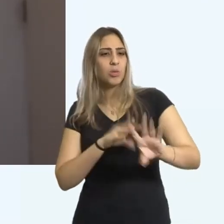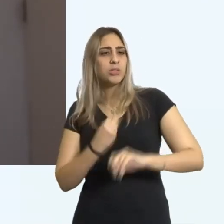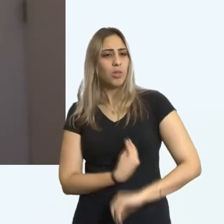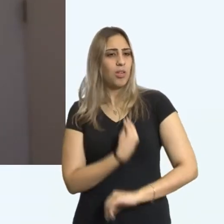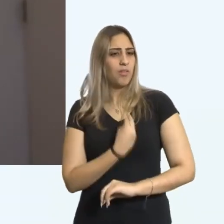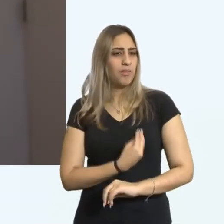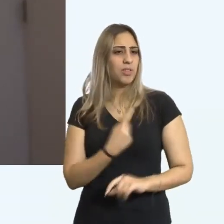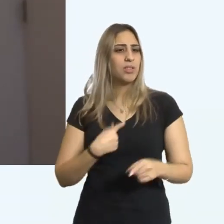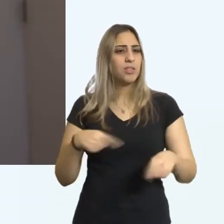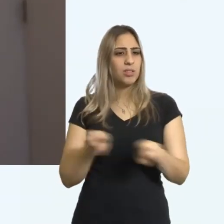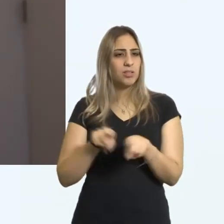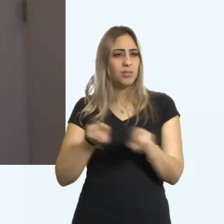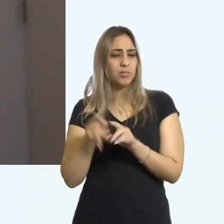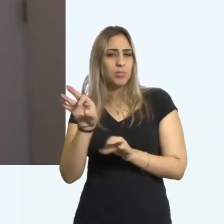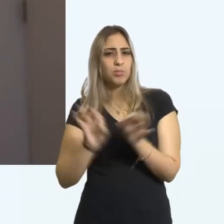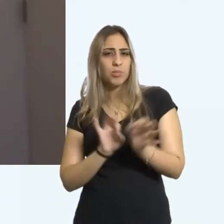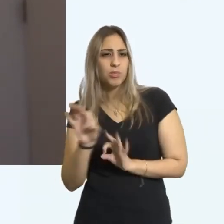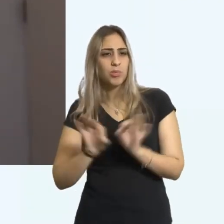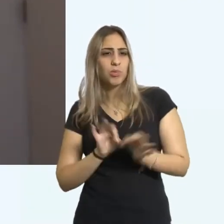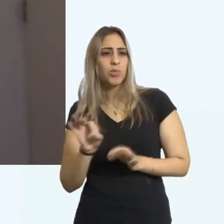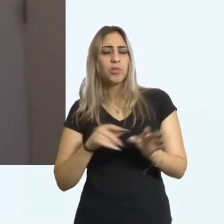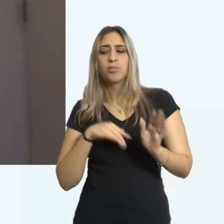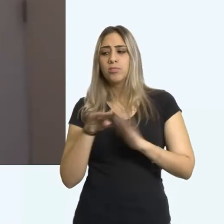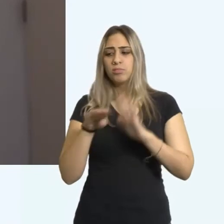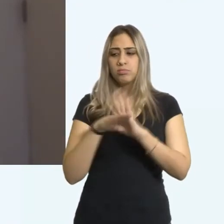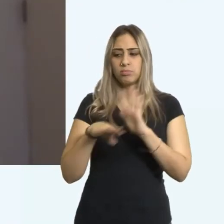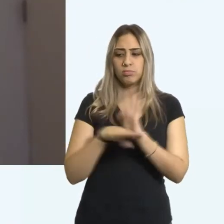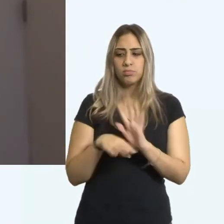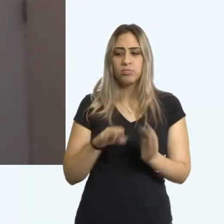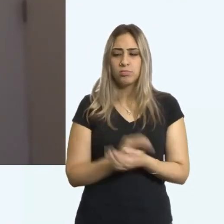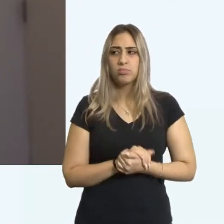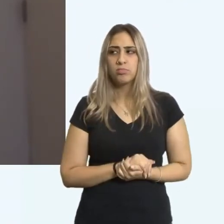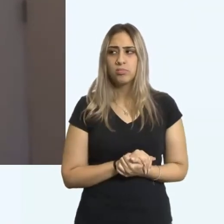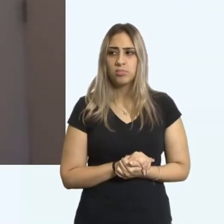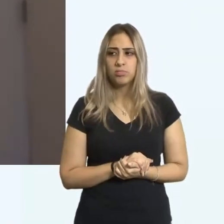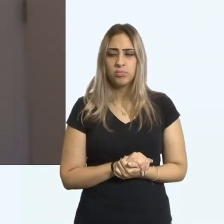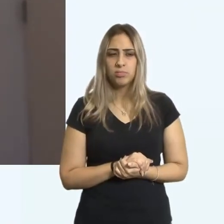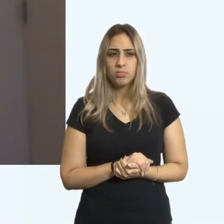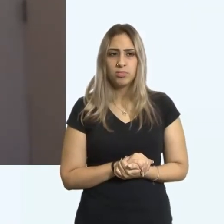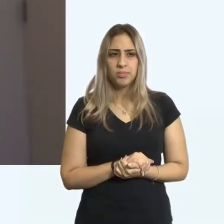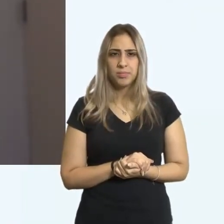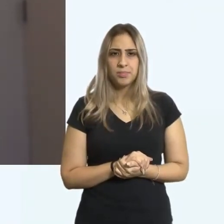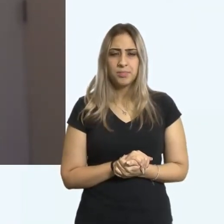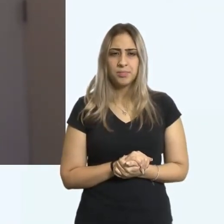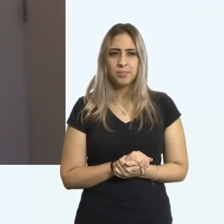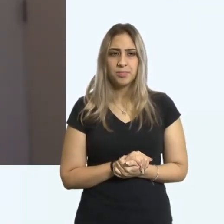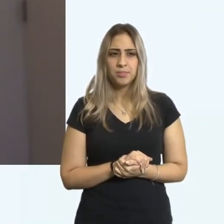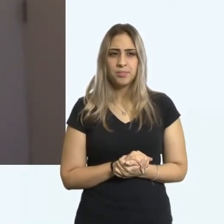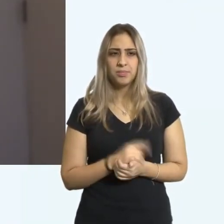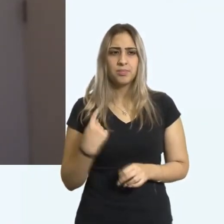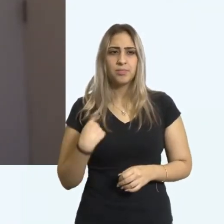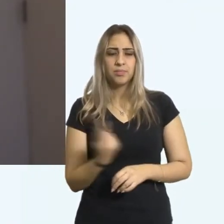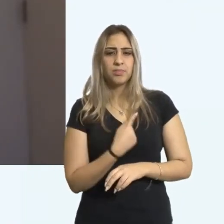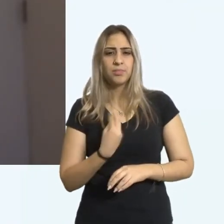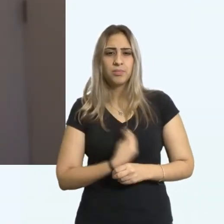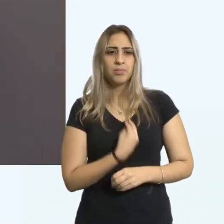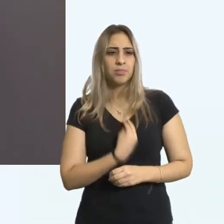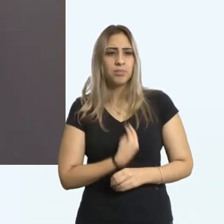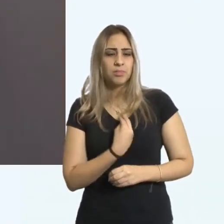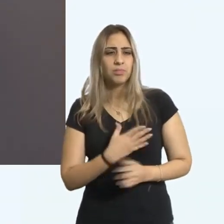vida né você também Professor Rogério UERJ Natura esse Escola Estadual sendo Negrini e professores da Escola Estadual Antônio